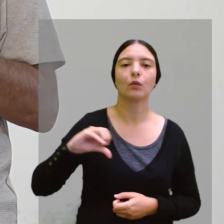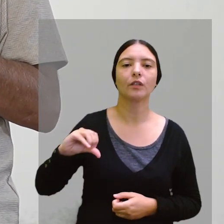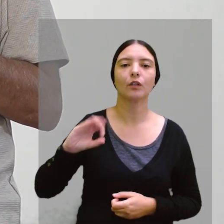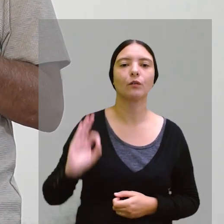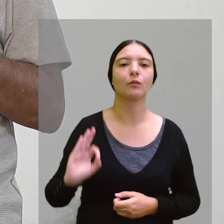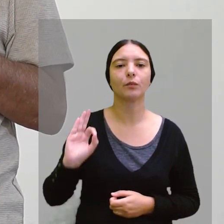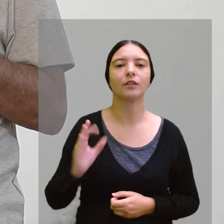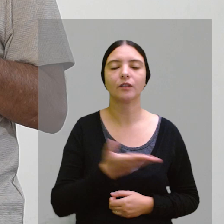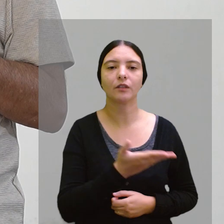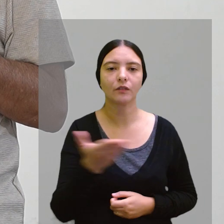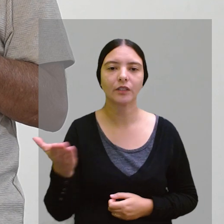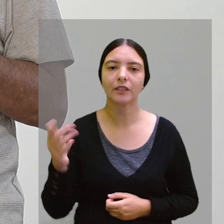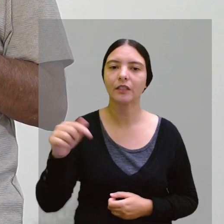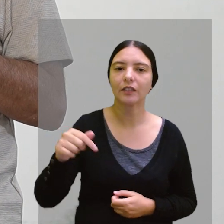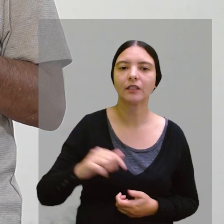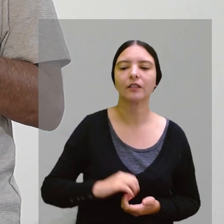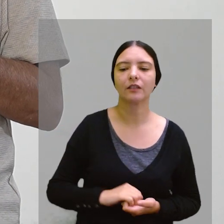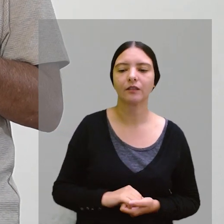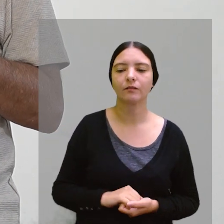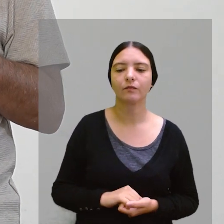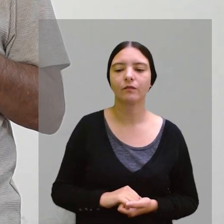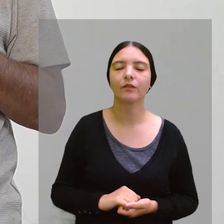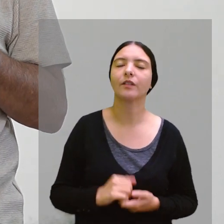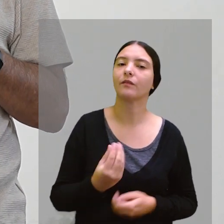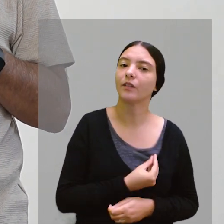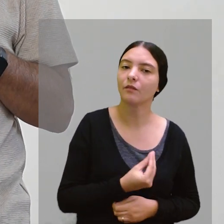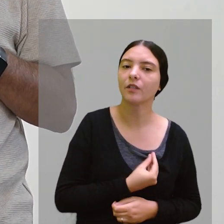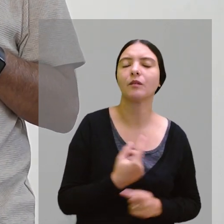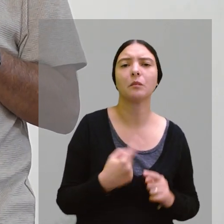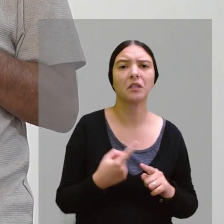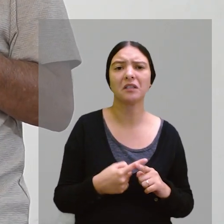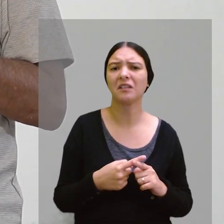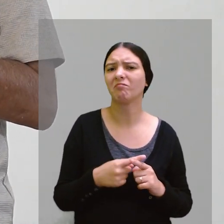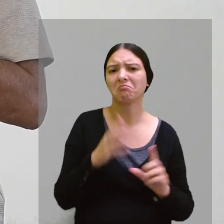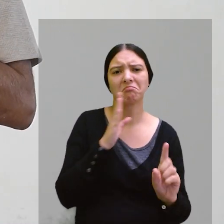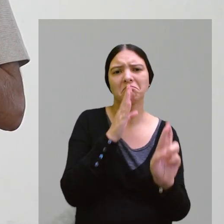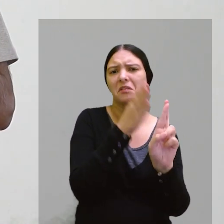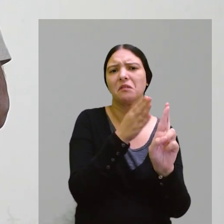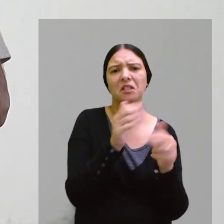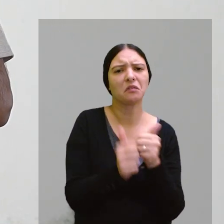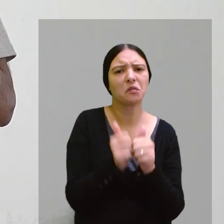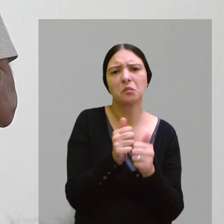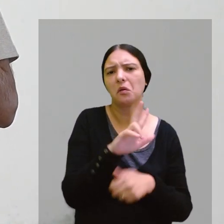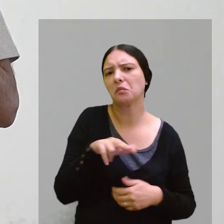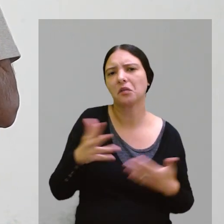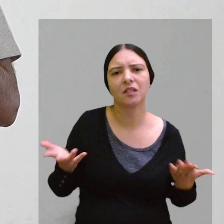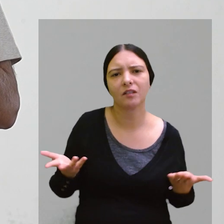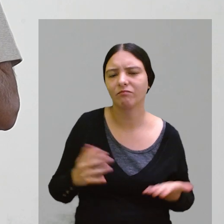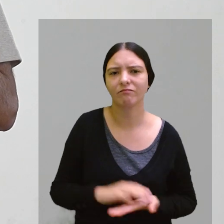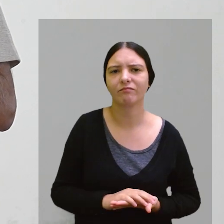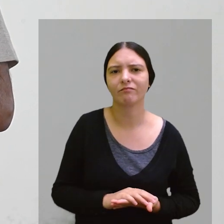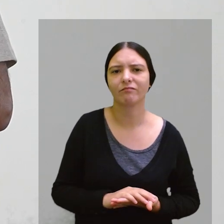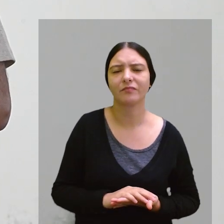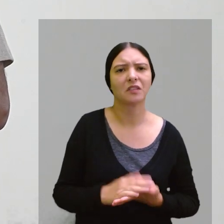99% de vocês aqui vai viver de coisa que não é referente de futebol. Ora. Tem nada